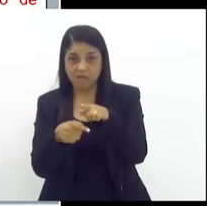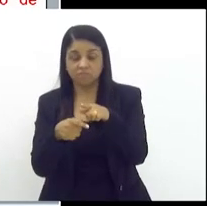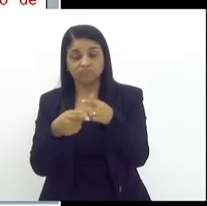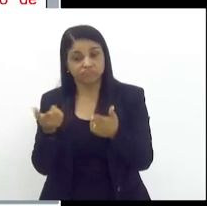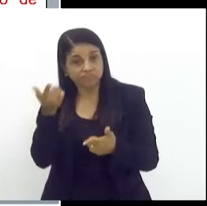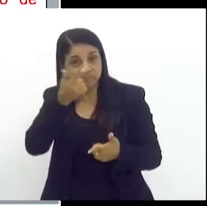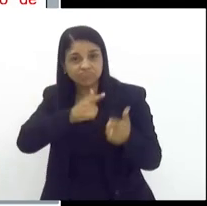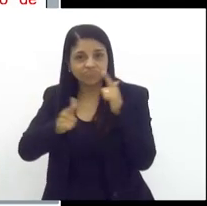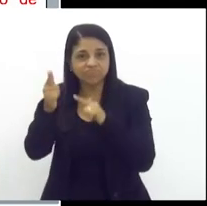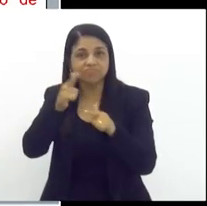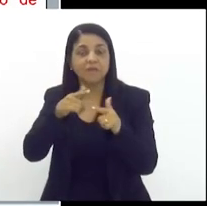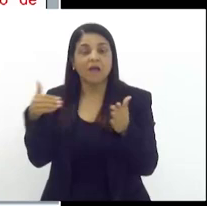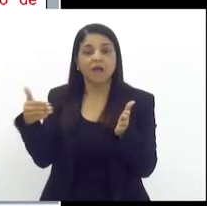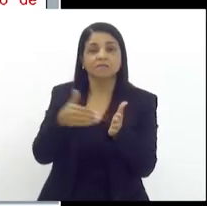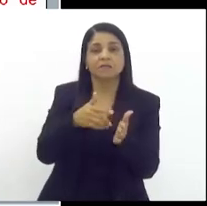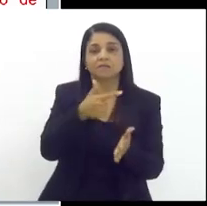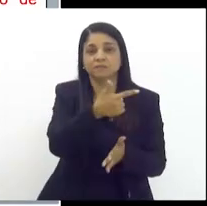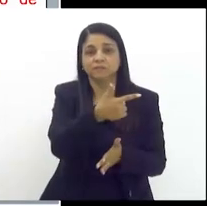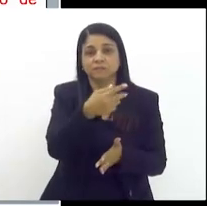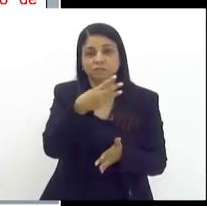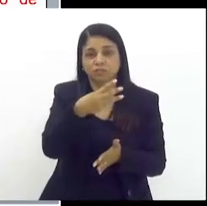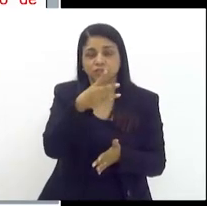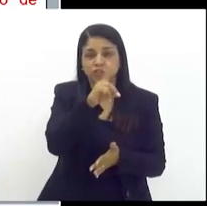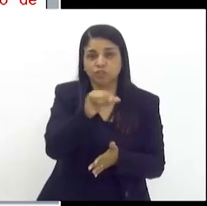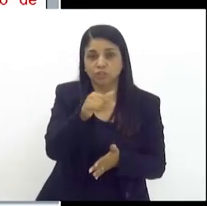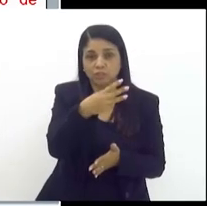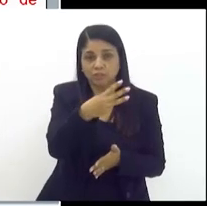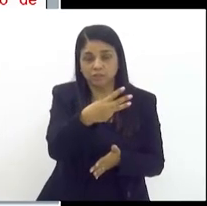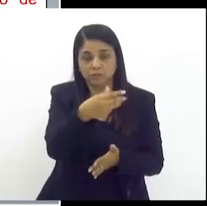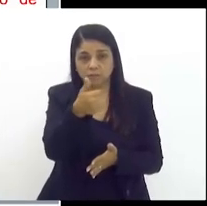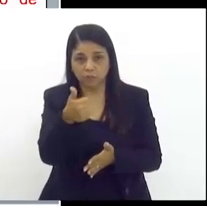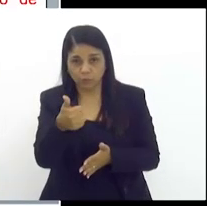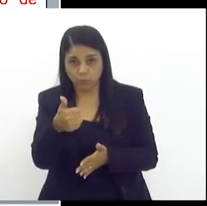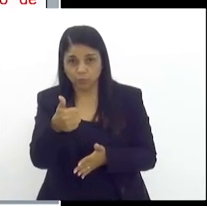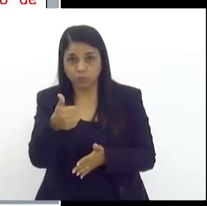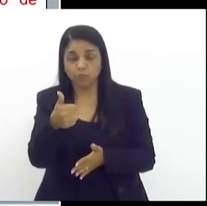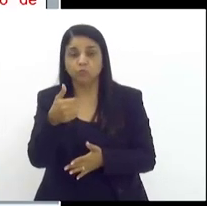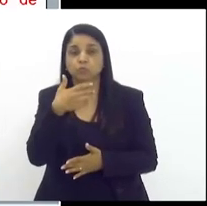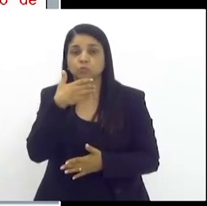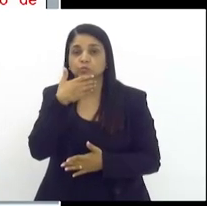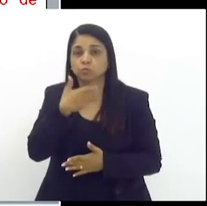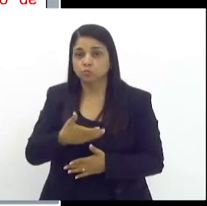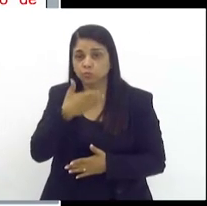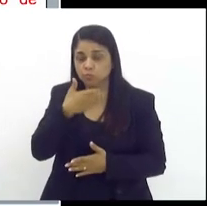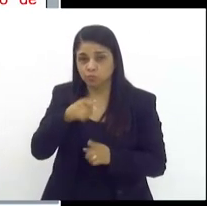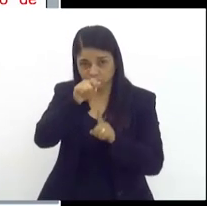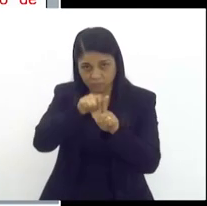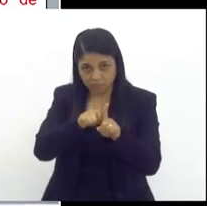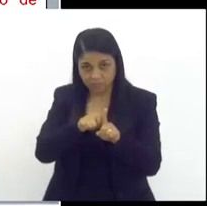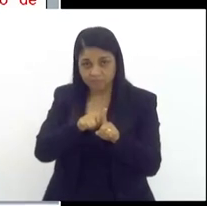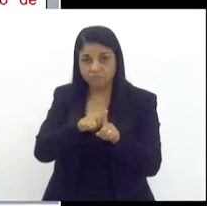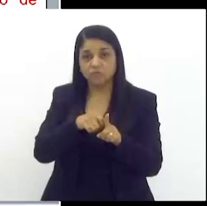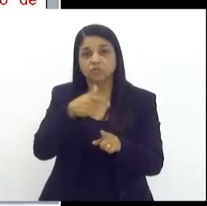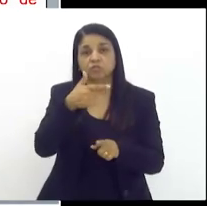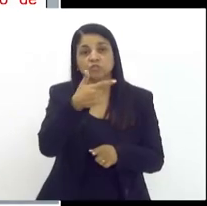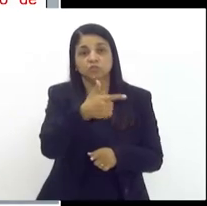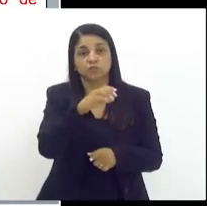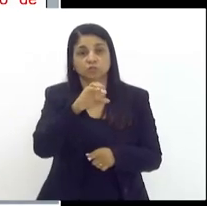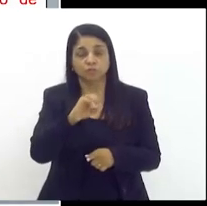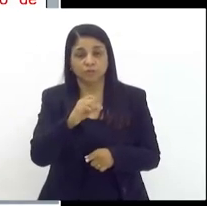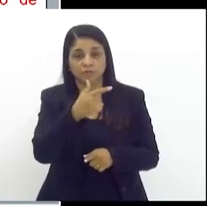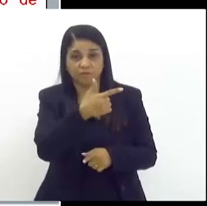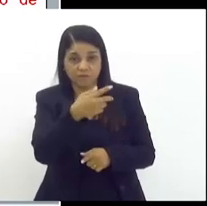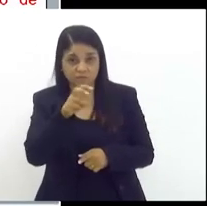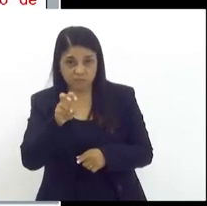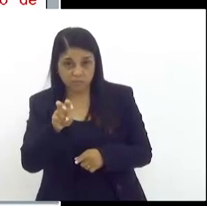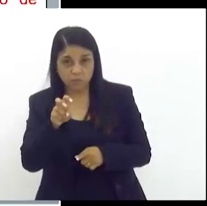Compensados até 31/12 de 32 com início em 2025 e ele se